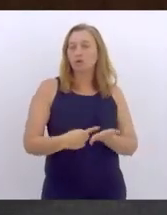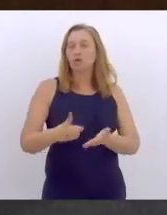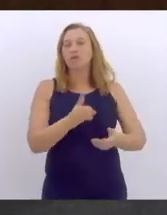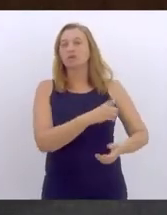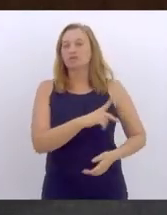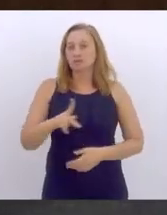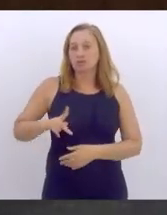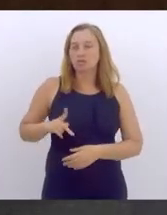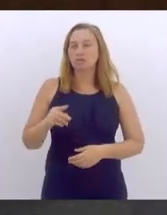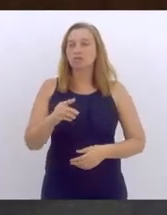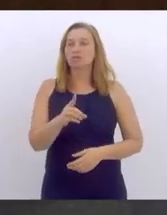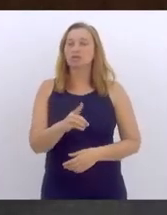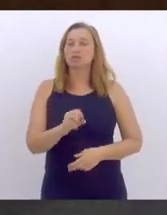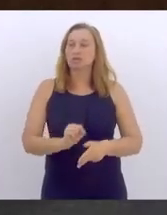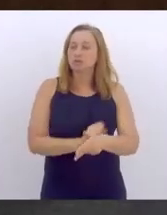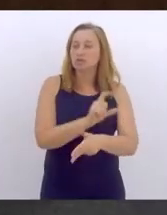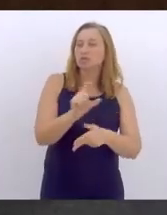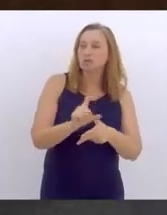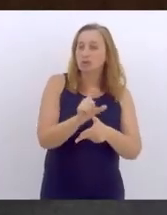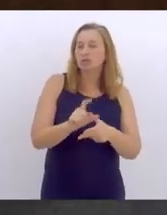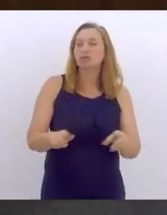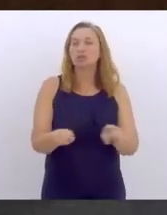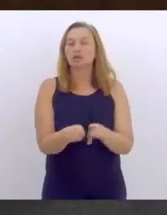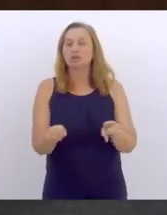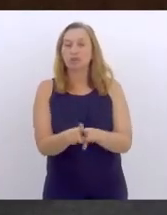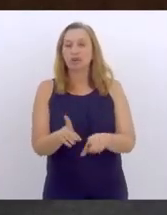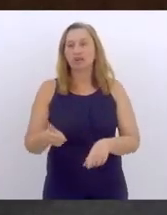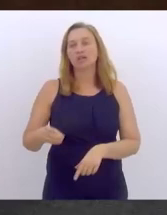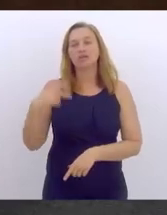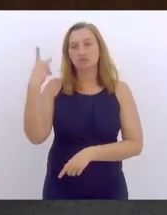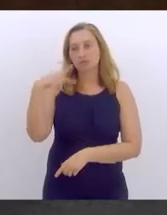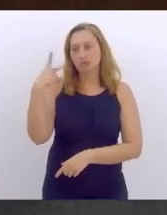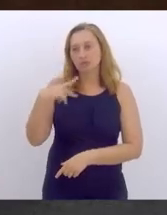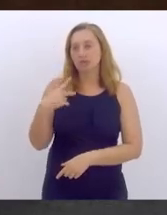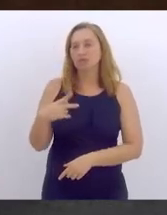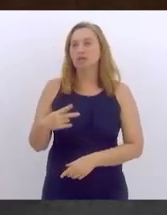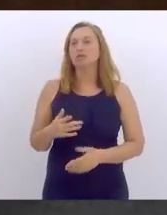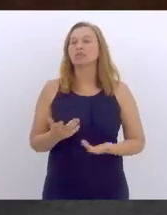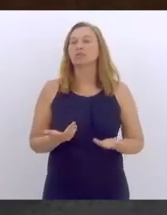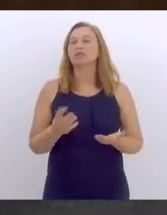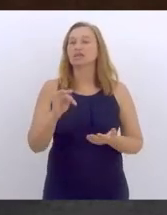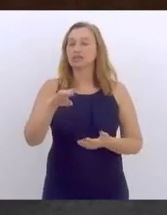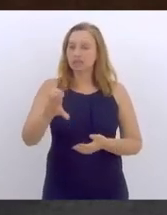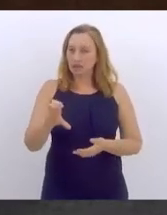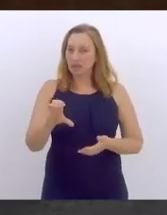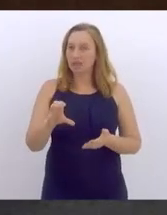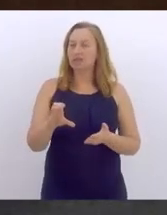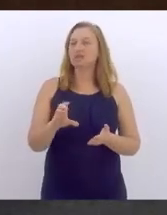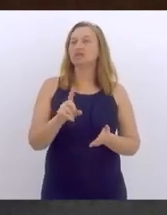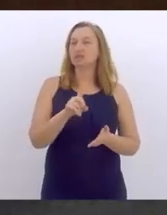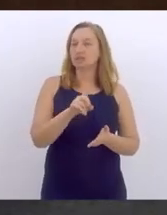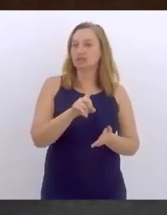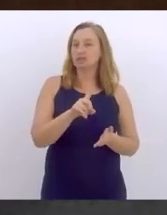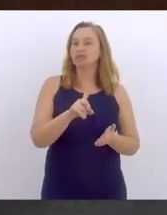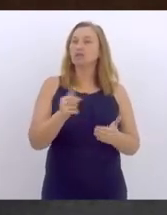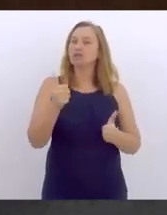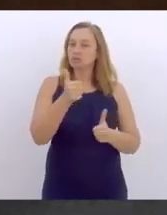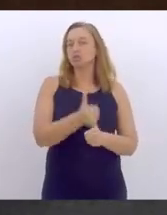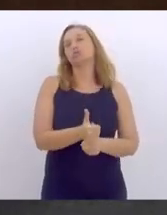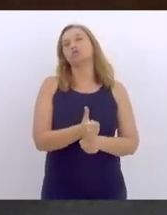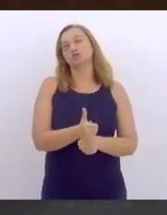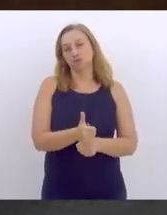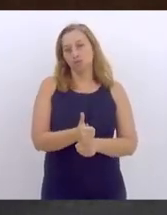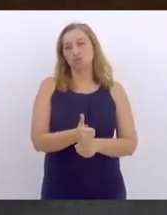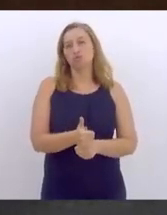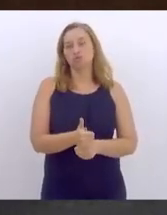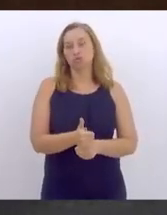do Executivo e do Parlamento, para que esse TAC malfadado, injusto, incorreto, pusilânime,